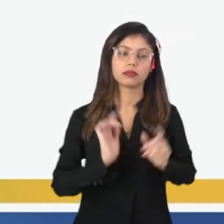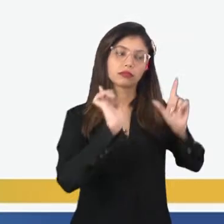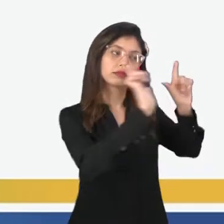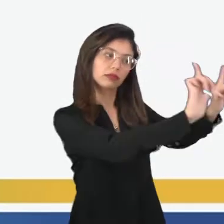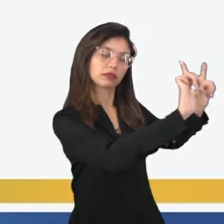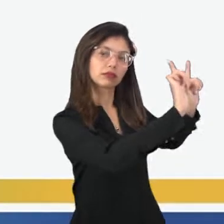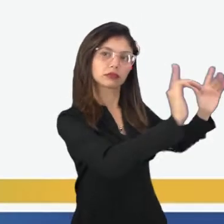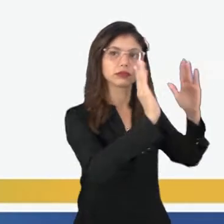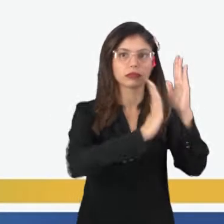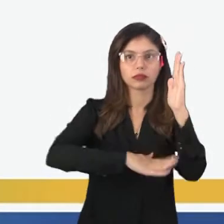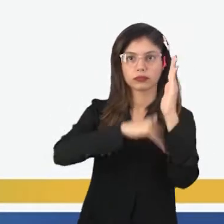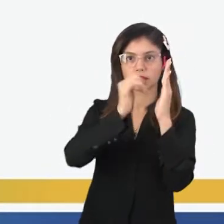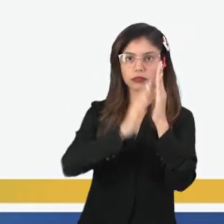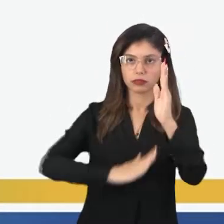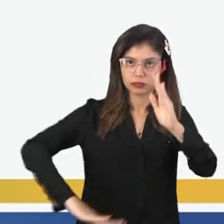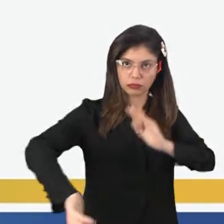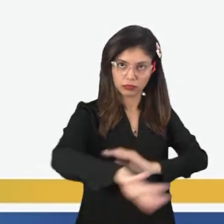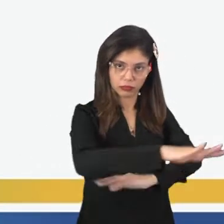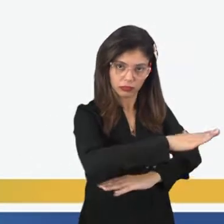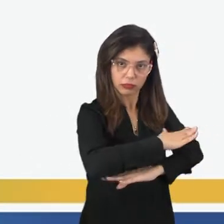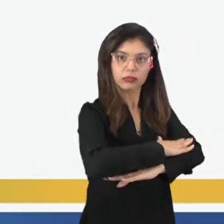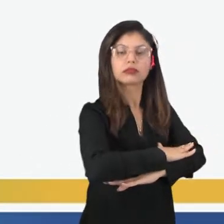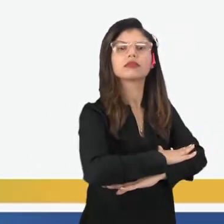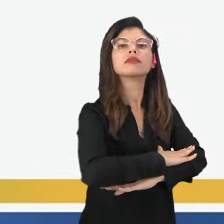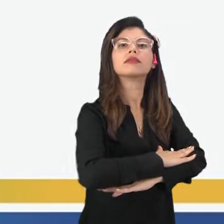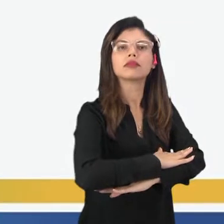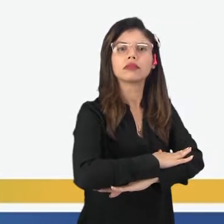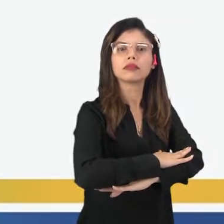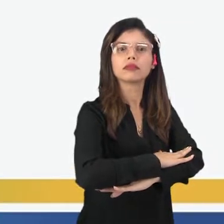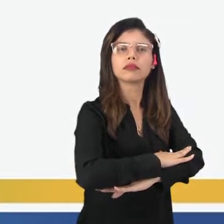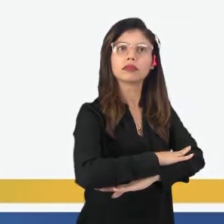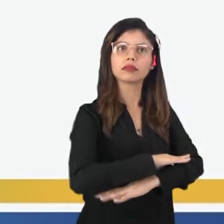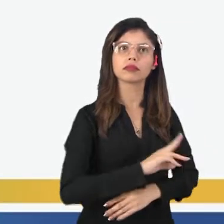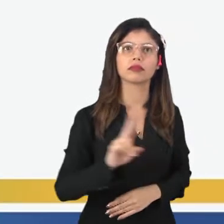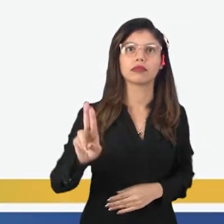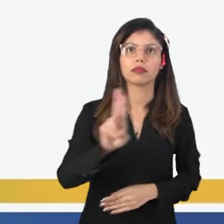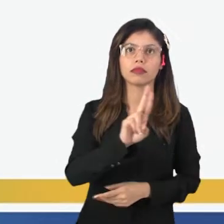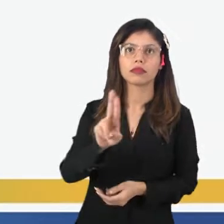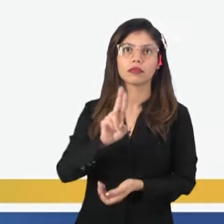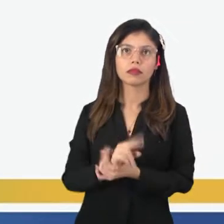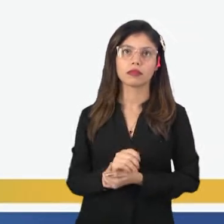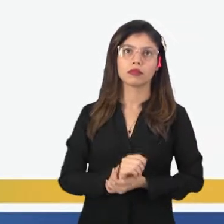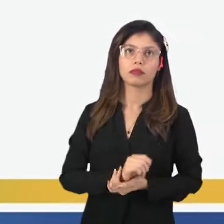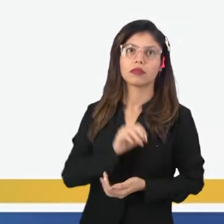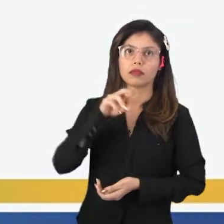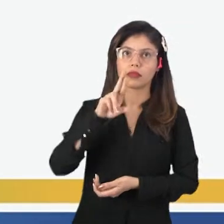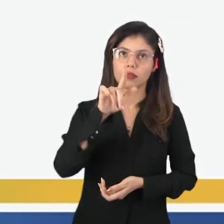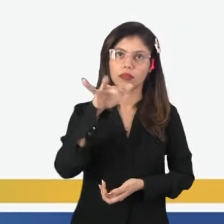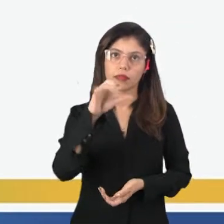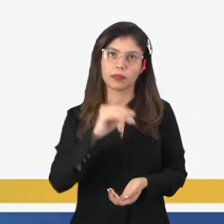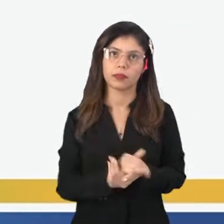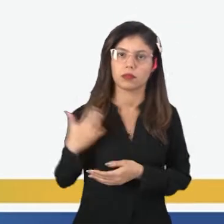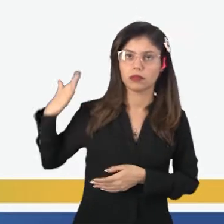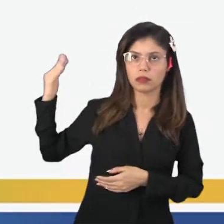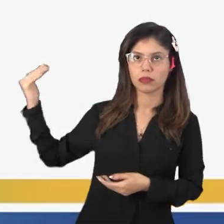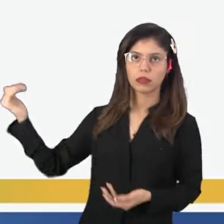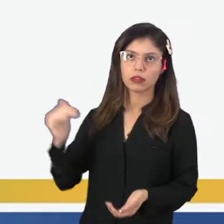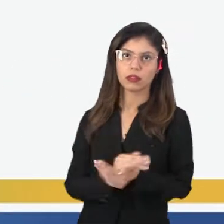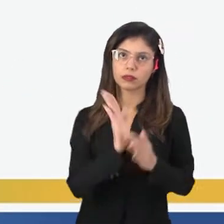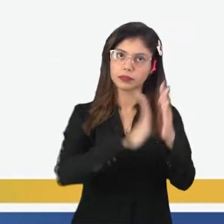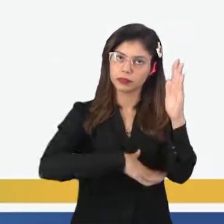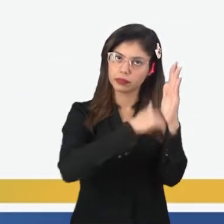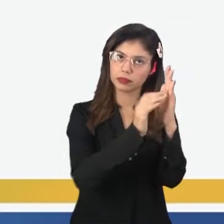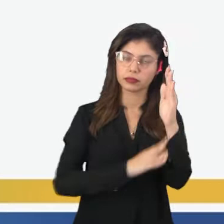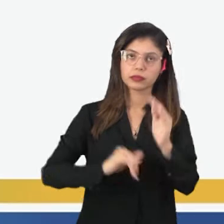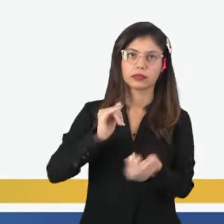uma pintura. É o quadro Mona Lisa, chamado também de La Gioconda, uma famosíssima obra de